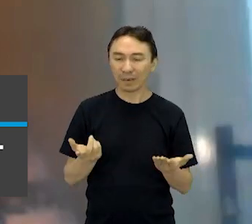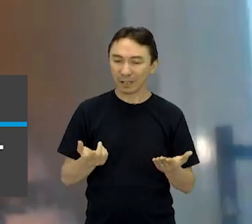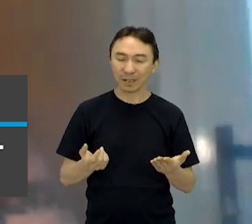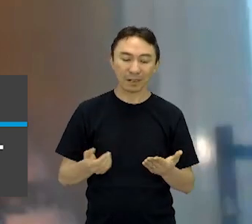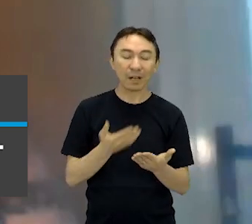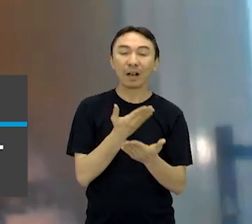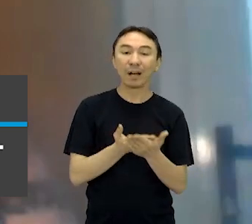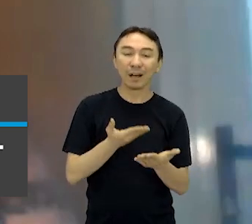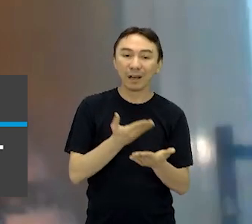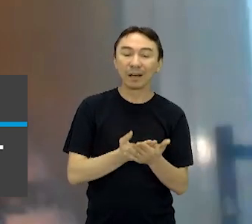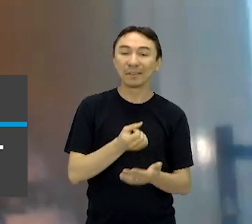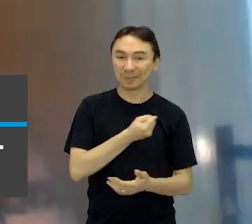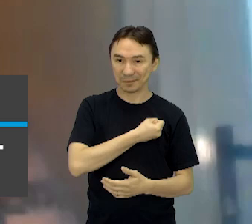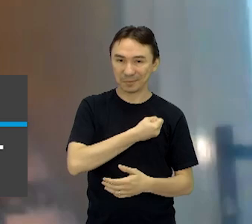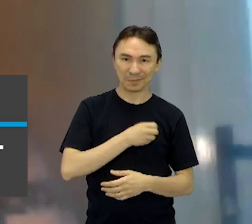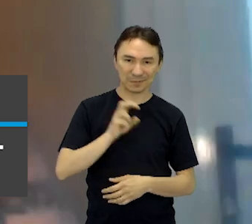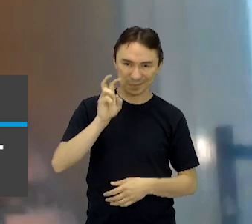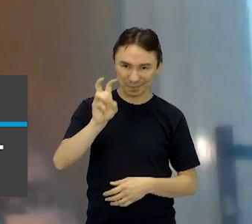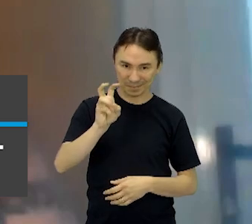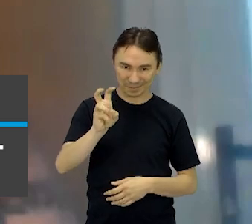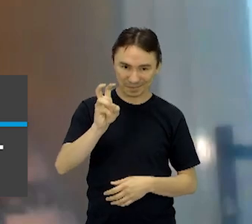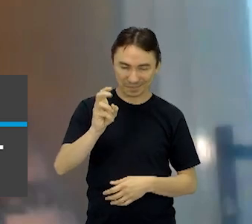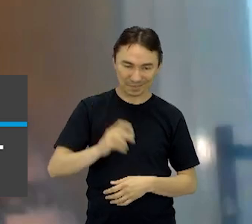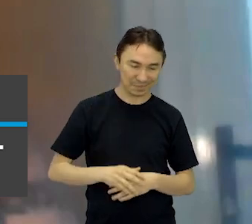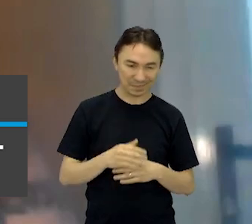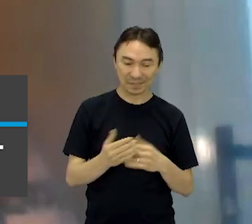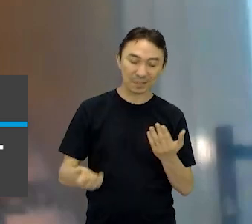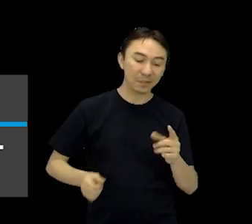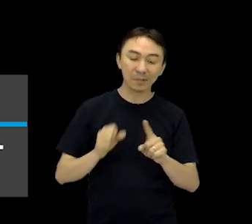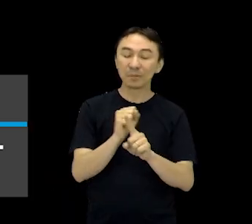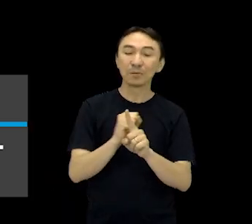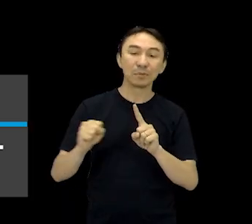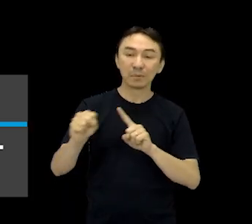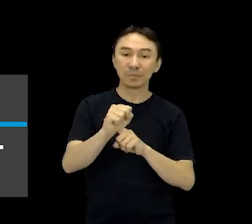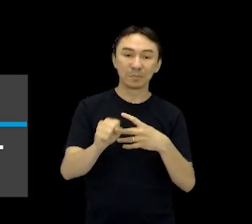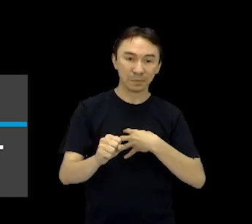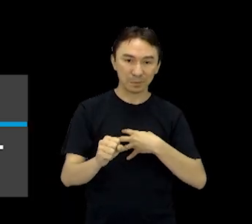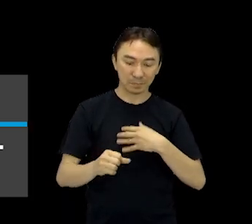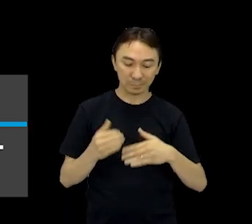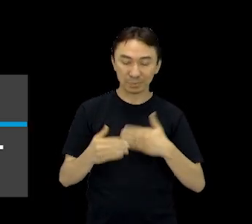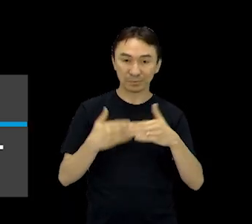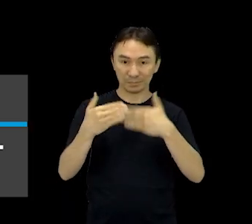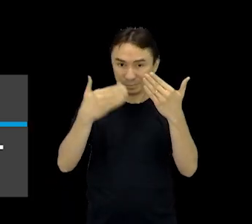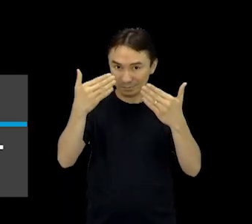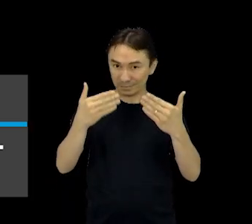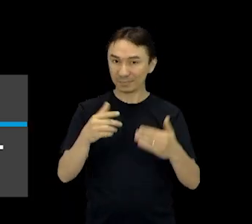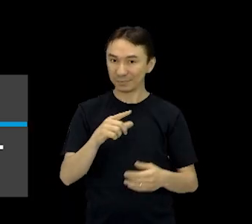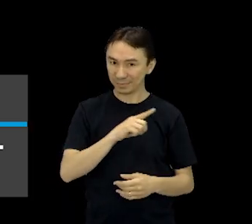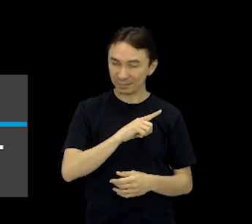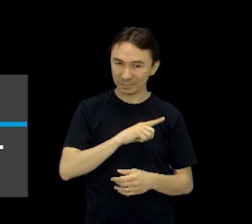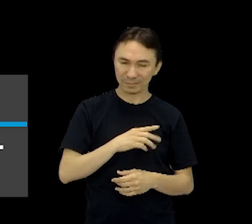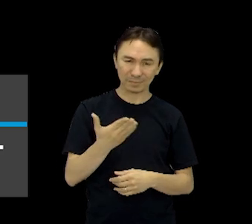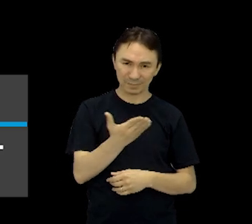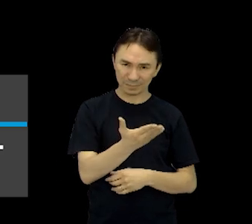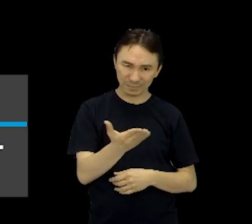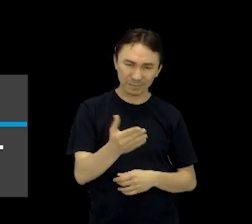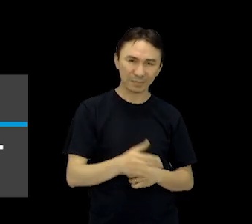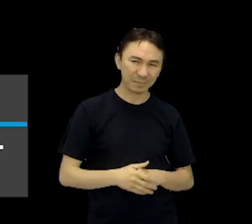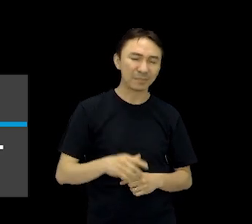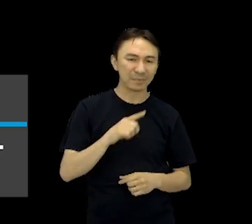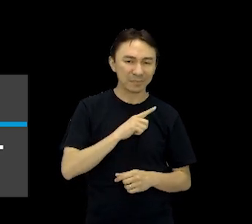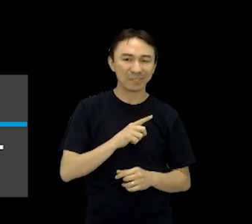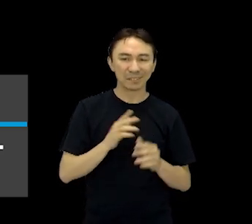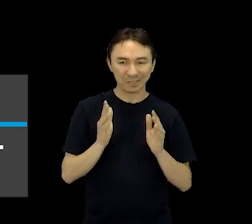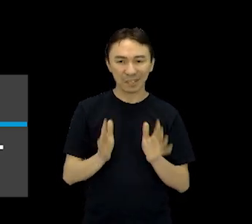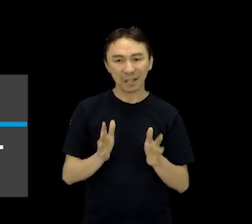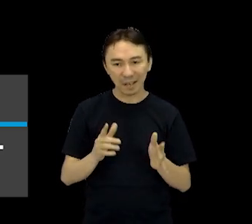da jornada de desenvolvimento socioemocional. Vão lembrar, no segundo vídeo nós tivemos também essas aulas